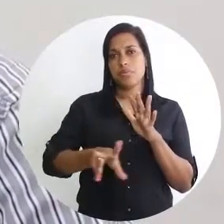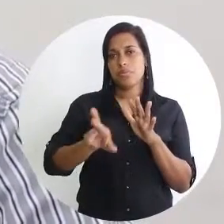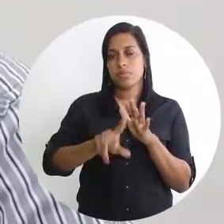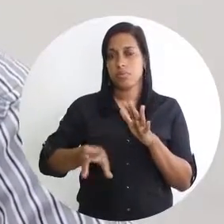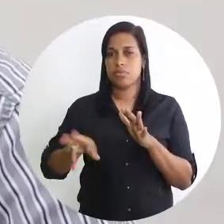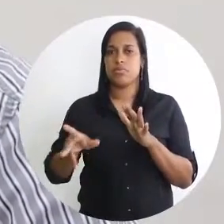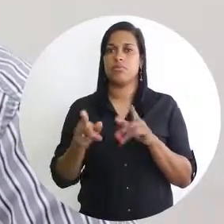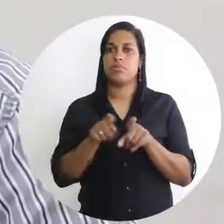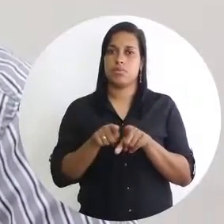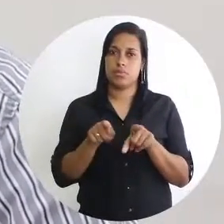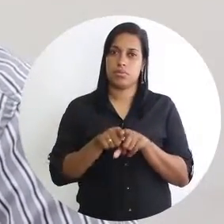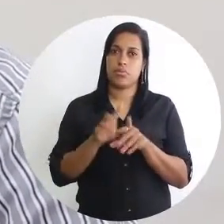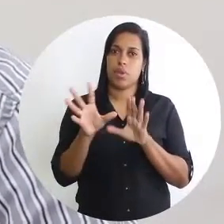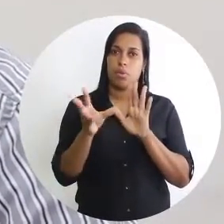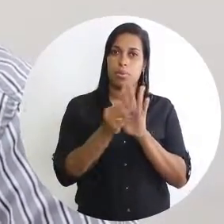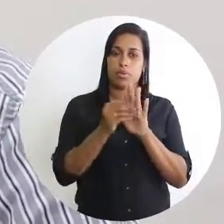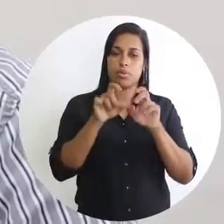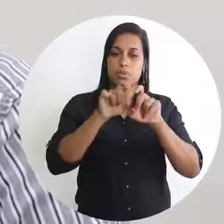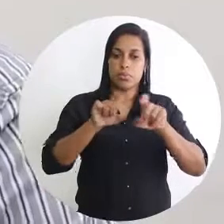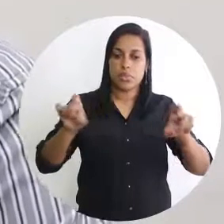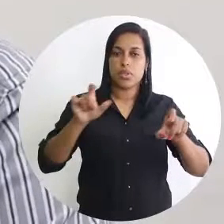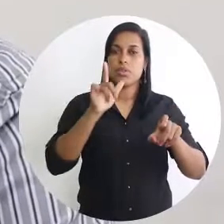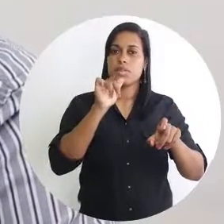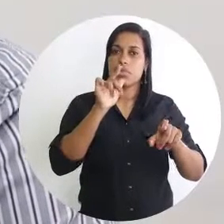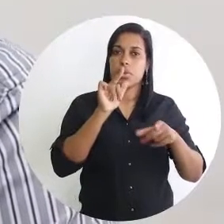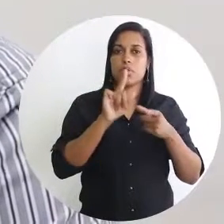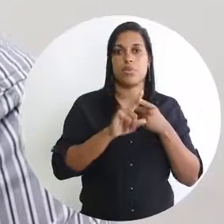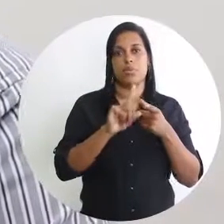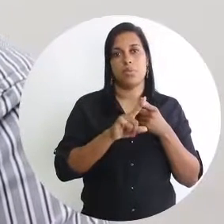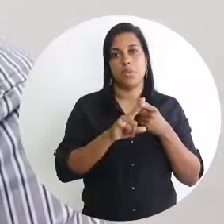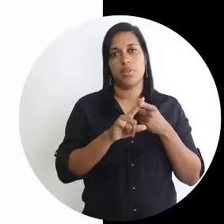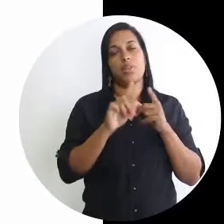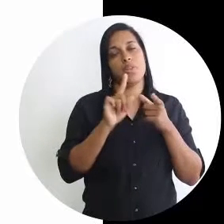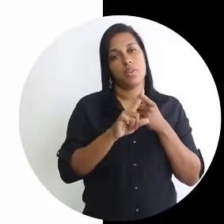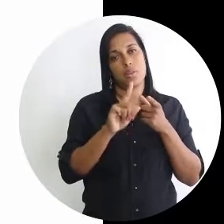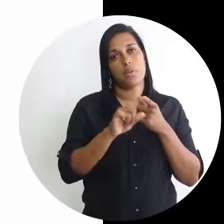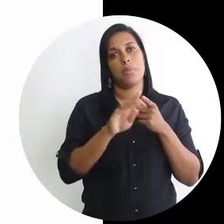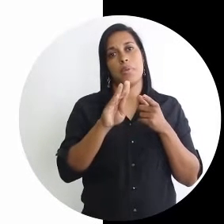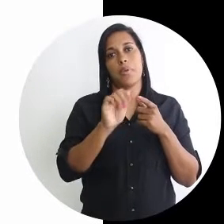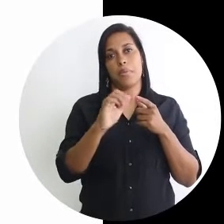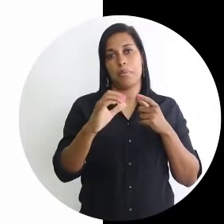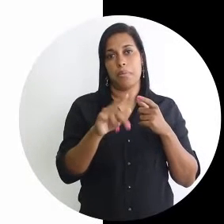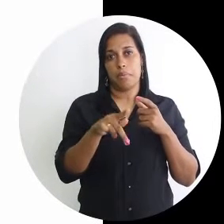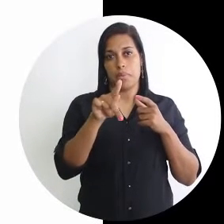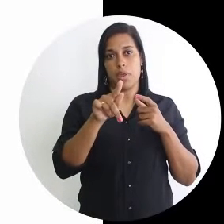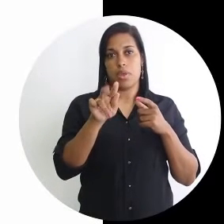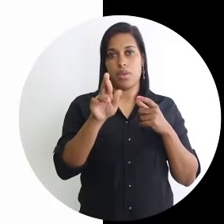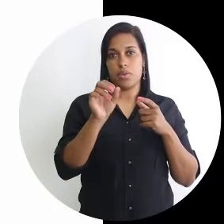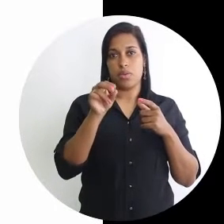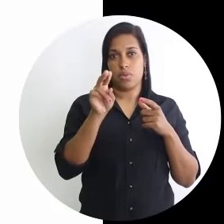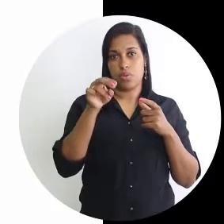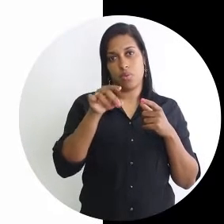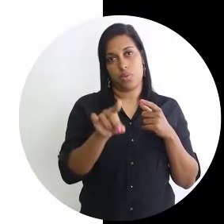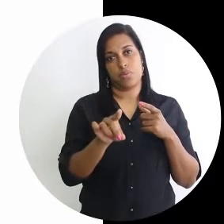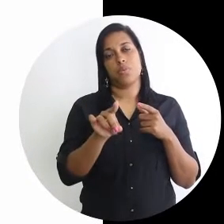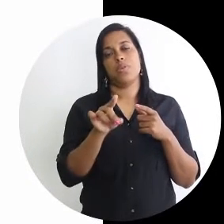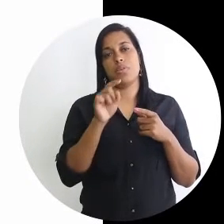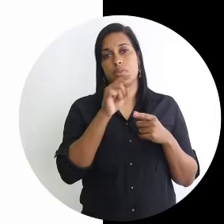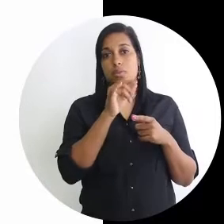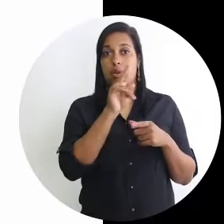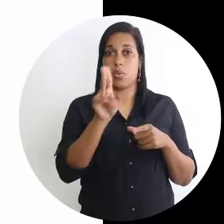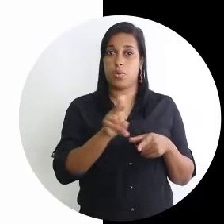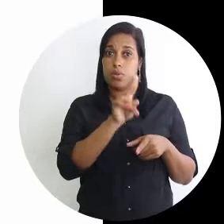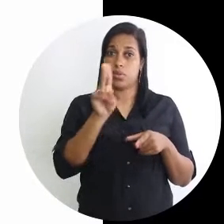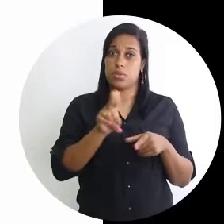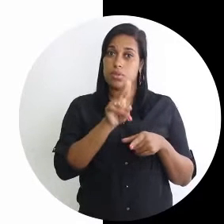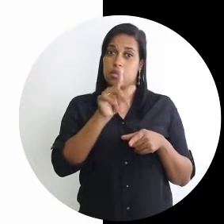background. Quando você quer colocar uma marca d'água também, certo? Que também é um tipo de background. Então esse aqui é um exemplozinho da utilização